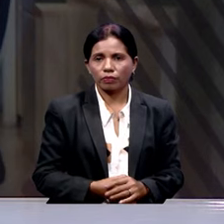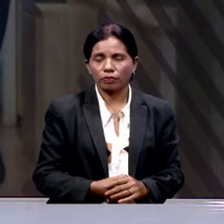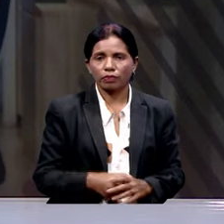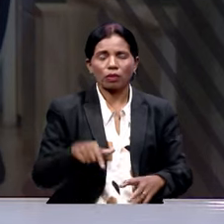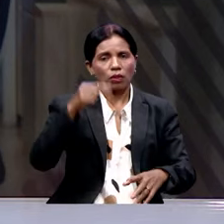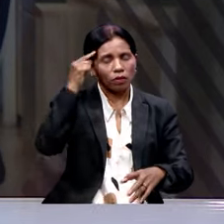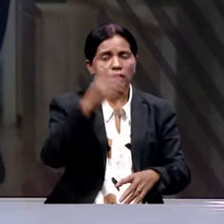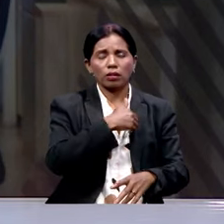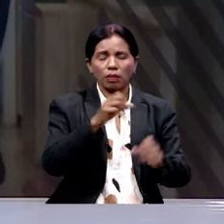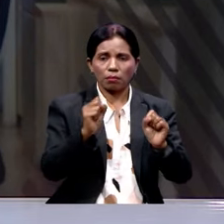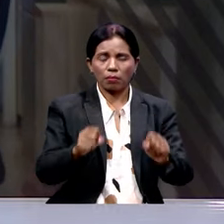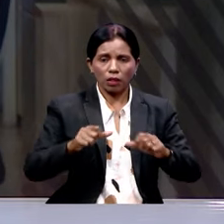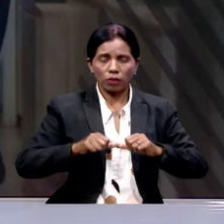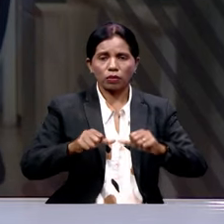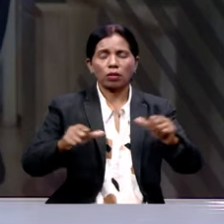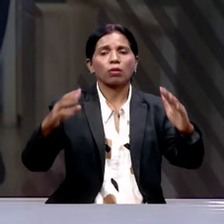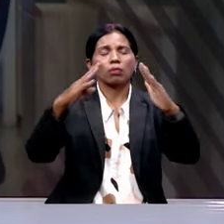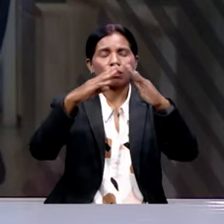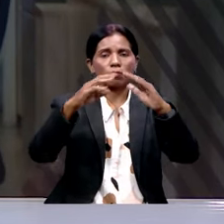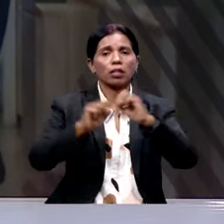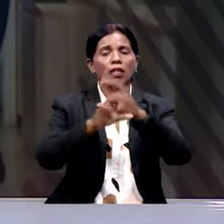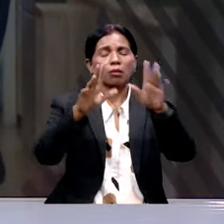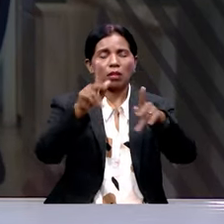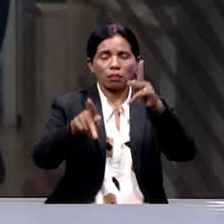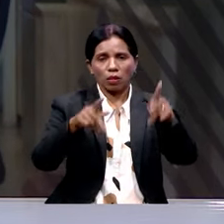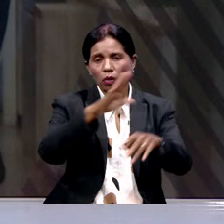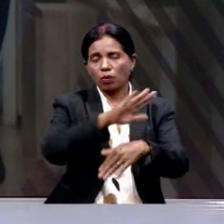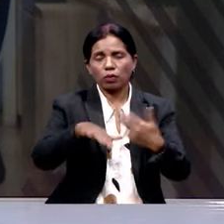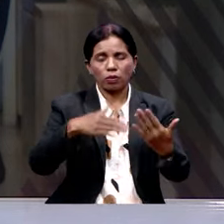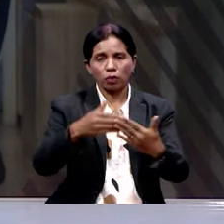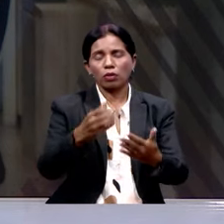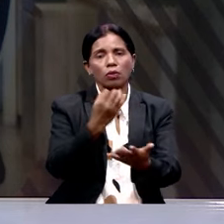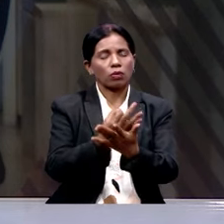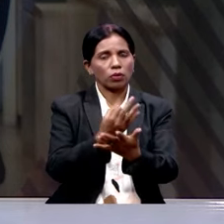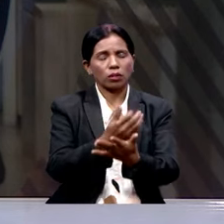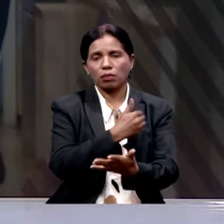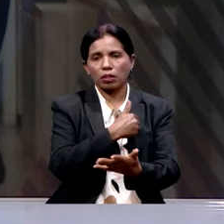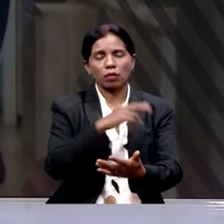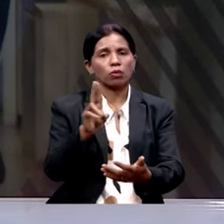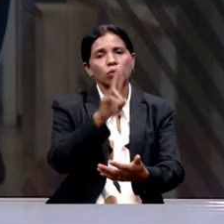Governo de Cidade Bela continua uma na Roma para o povo, também orçamento do toque controle sem rua, Cidade que executa roto.